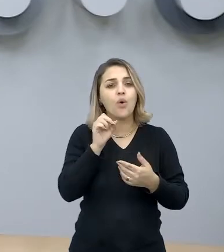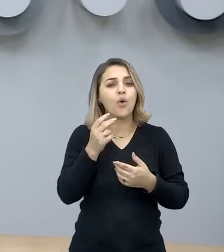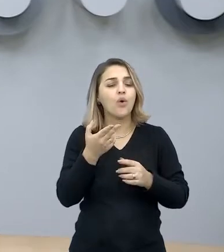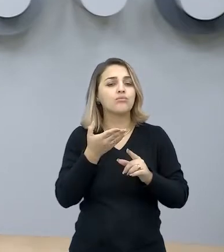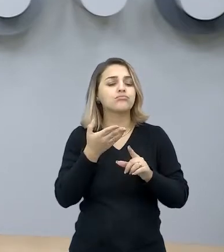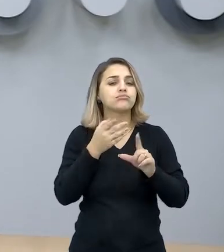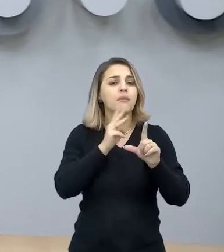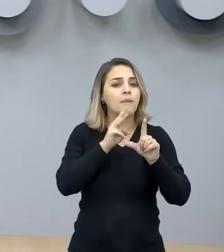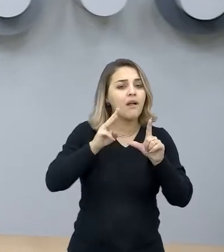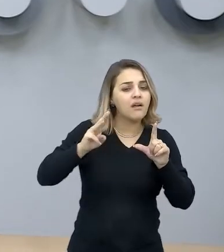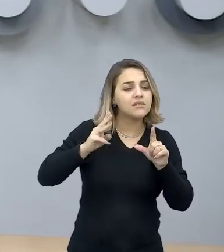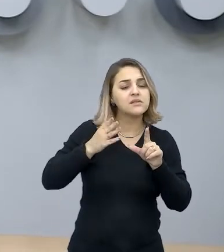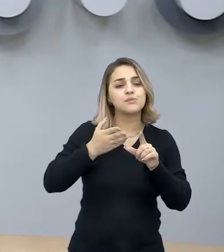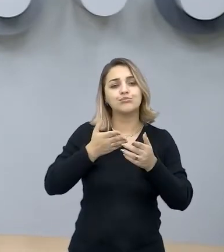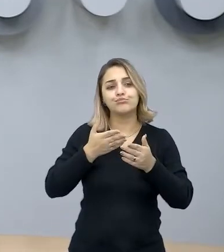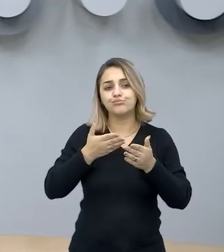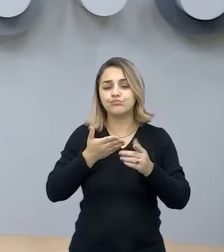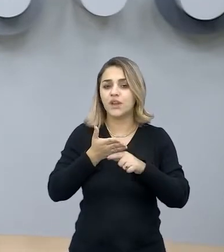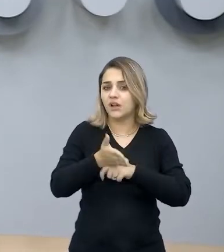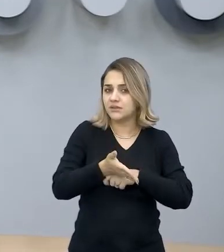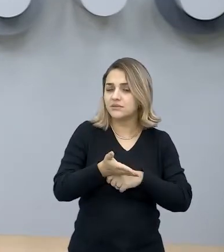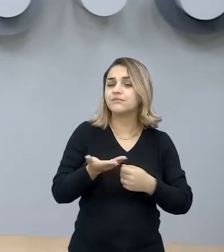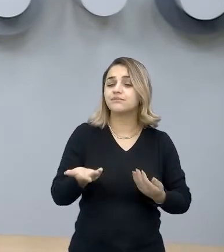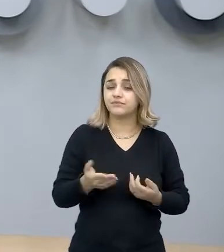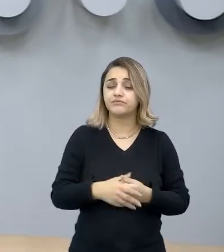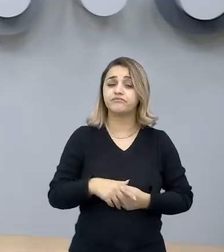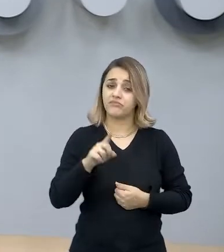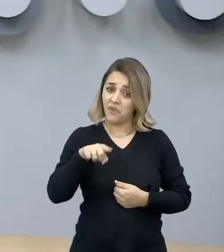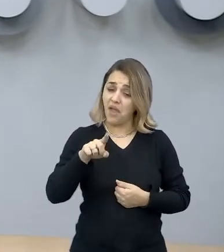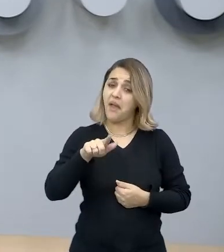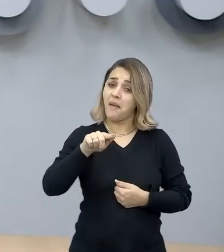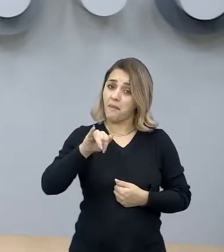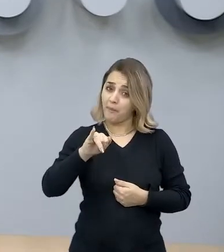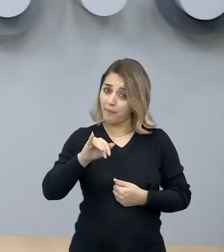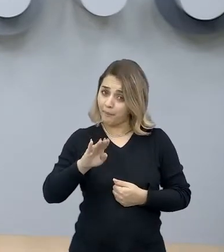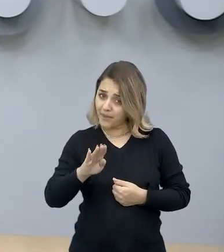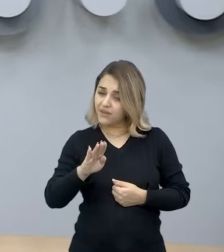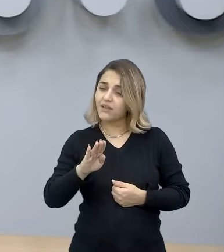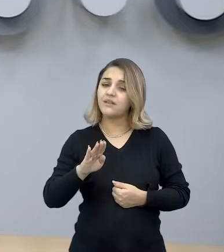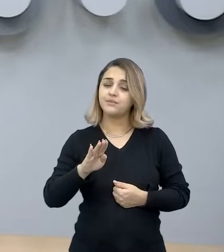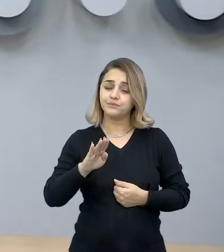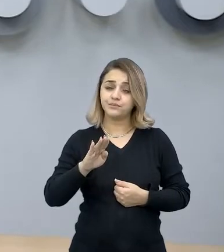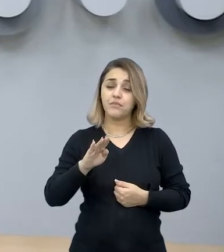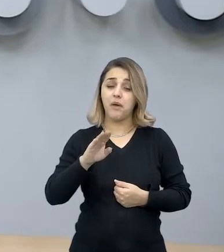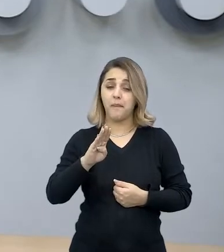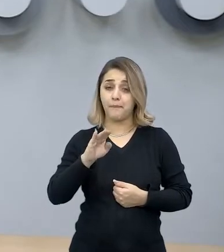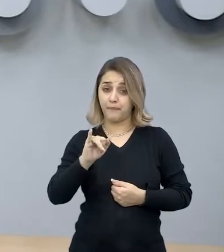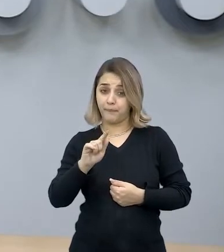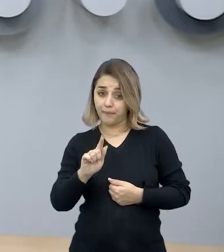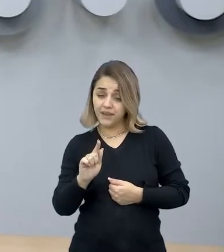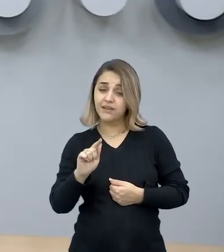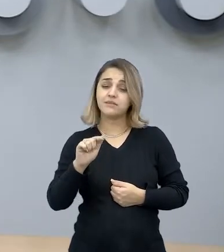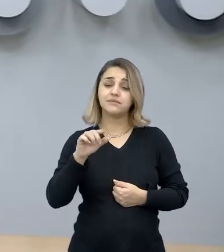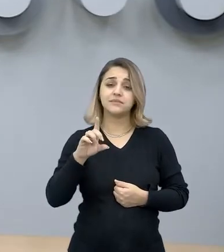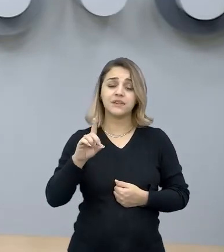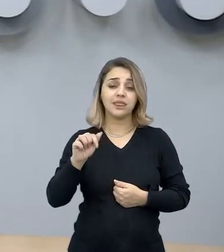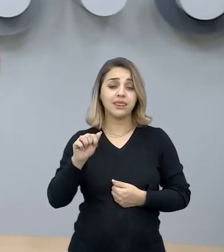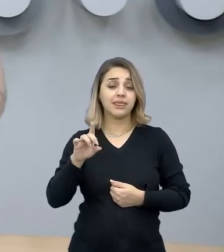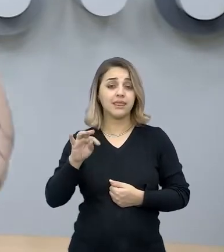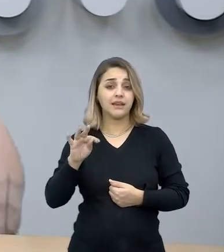Data, é considerado informação. E essas informações, é muito importante que a gente se atente para isso,